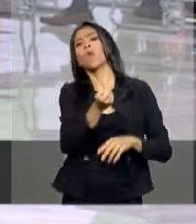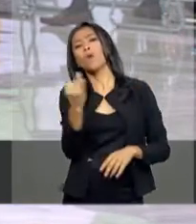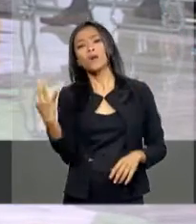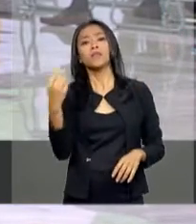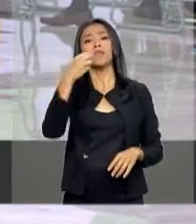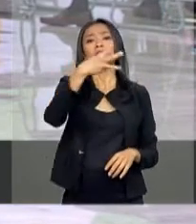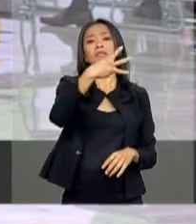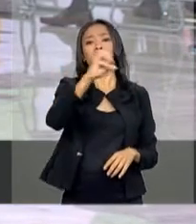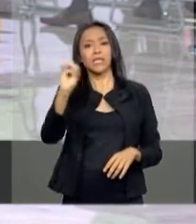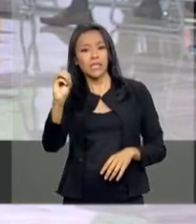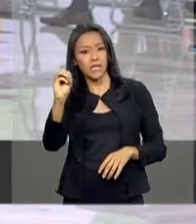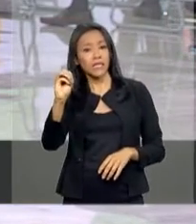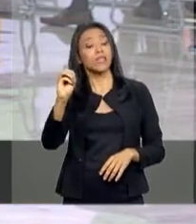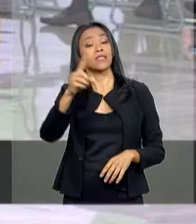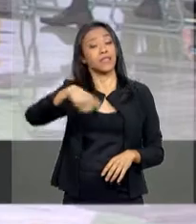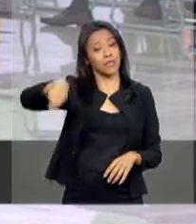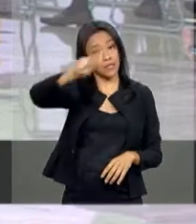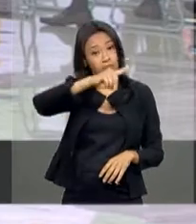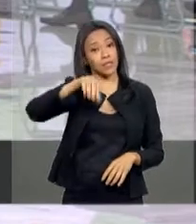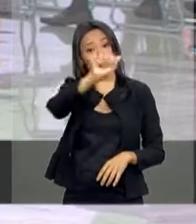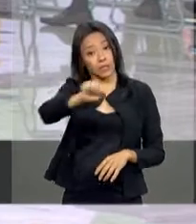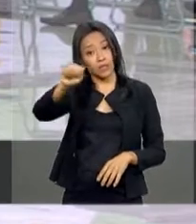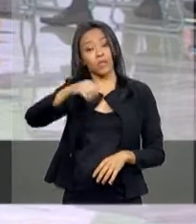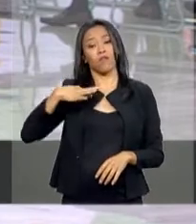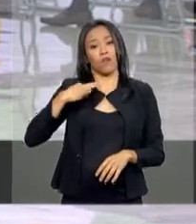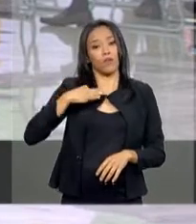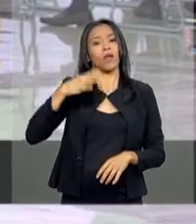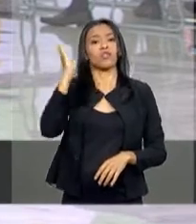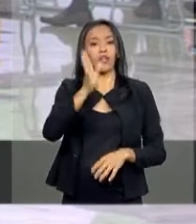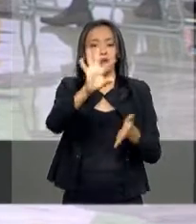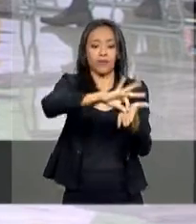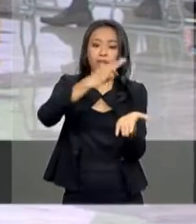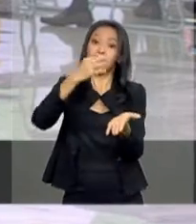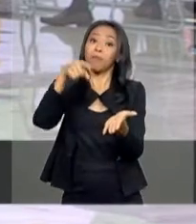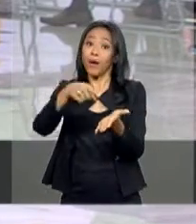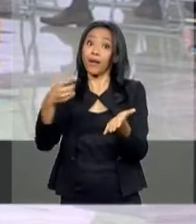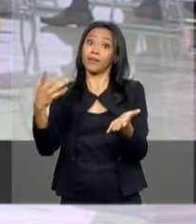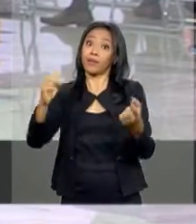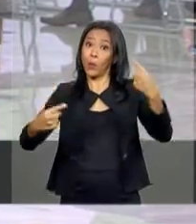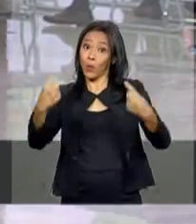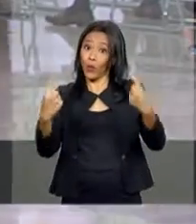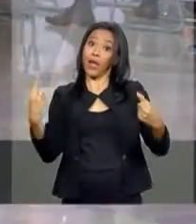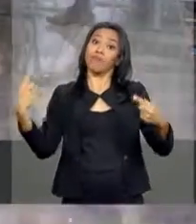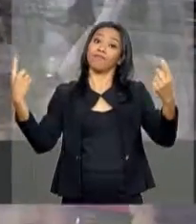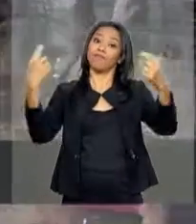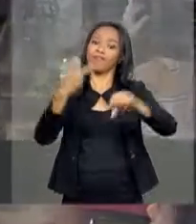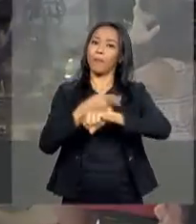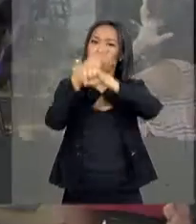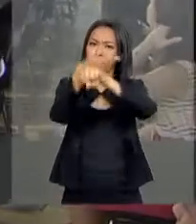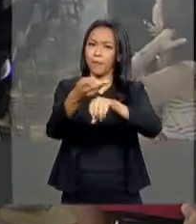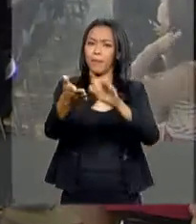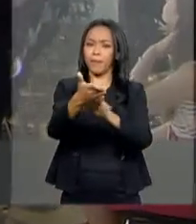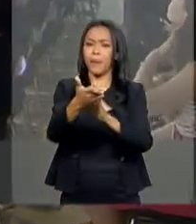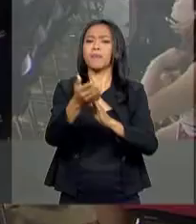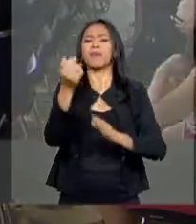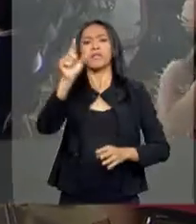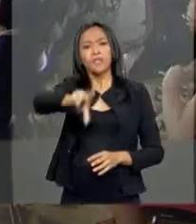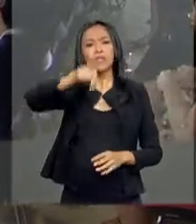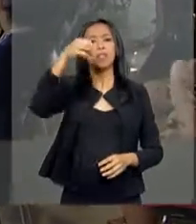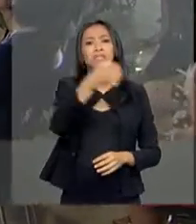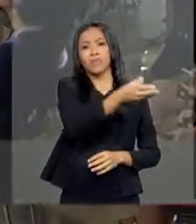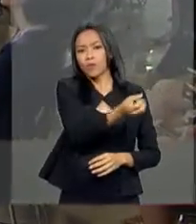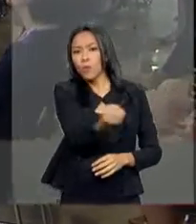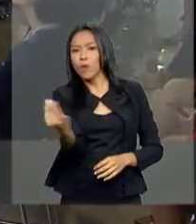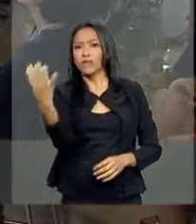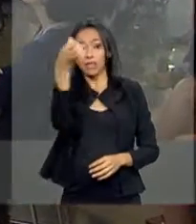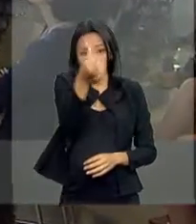300 iniciativas de voluntariado foram inscritas para concorrer a essa premiação, resultando em 6 entidades e 2